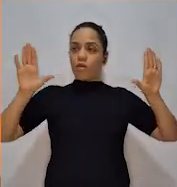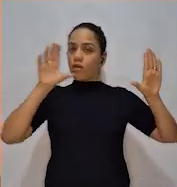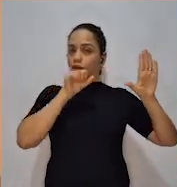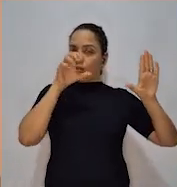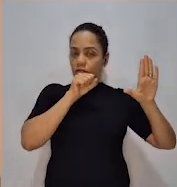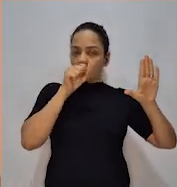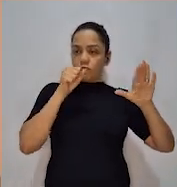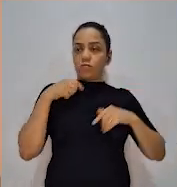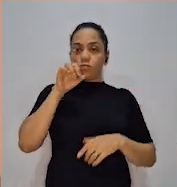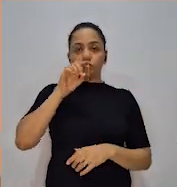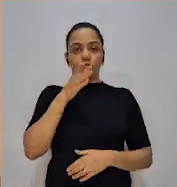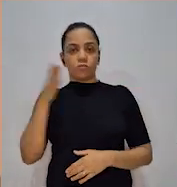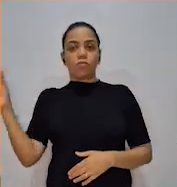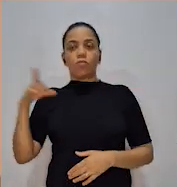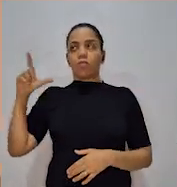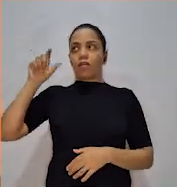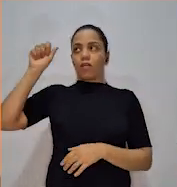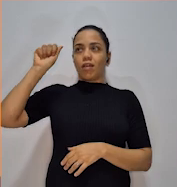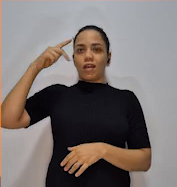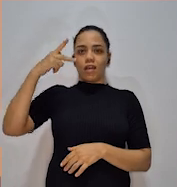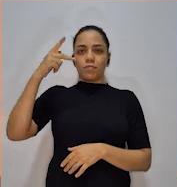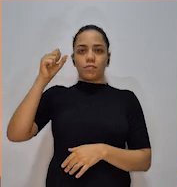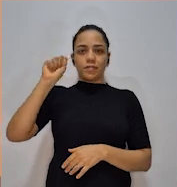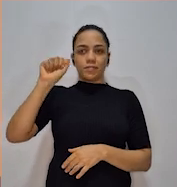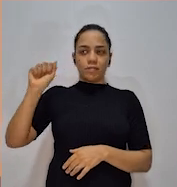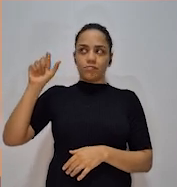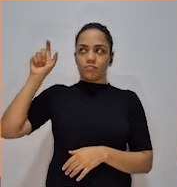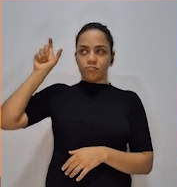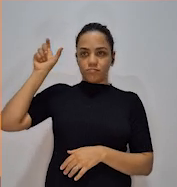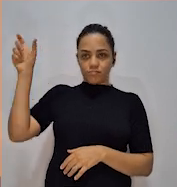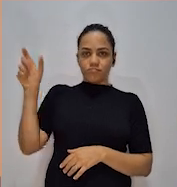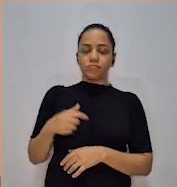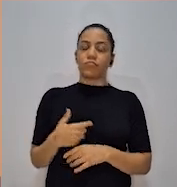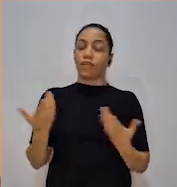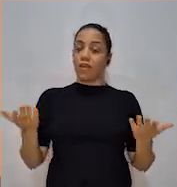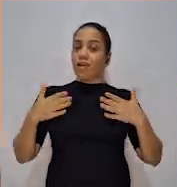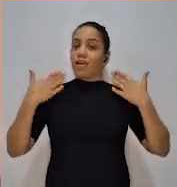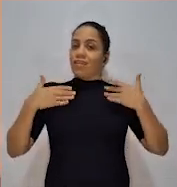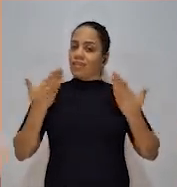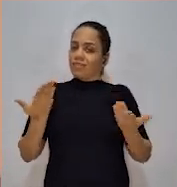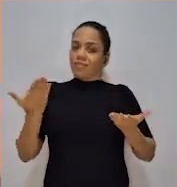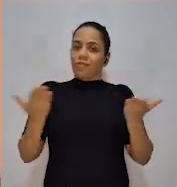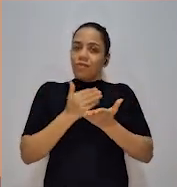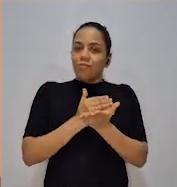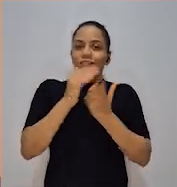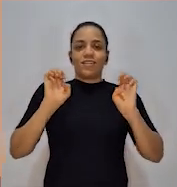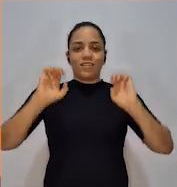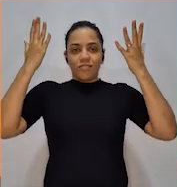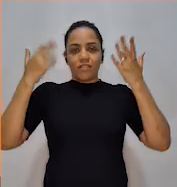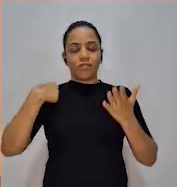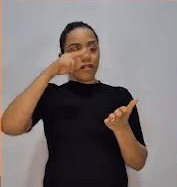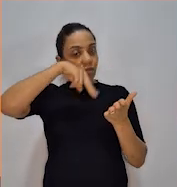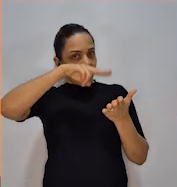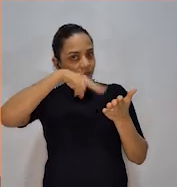lado direito. Então, com muita alegria, estamos começando aqui um evento e quero ler uma mensagem